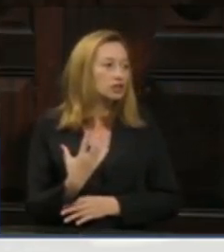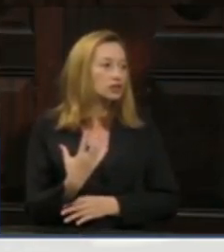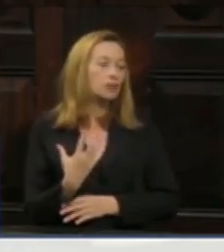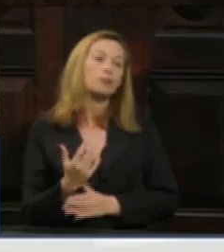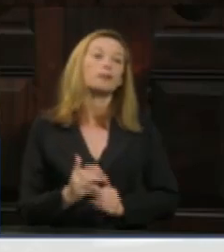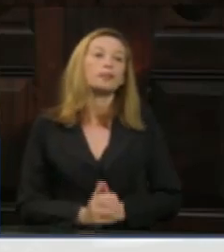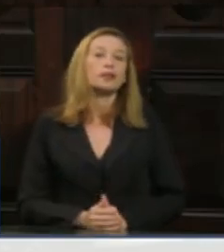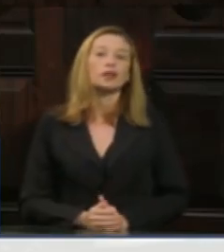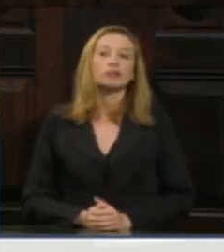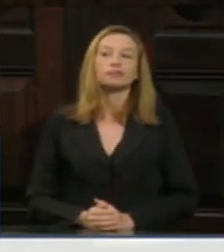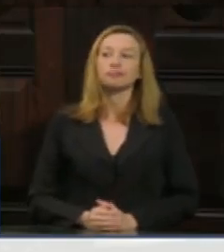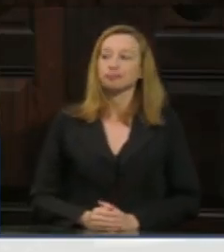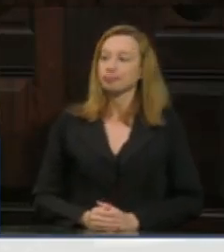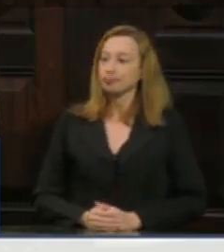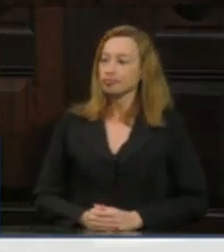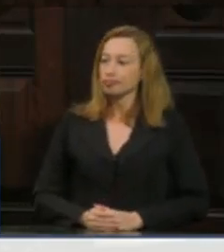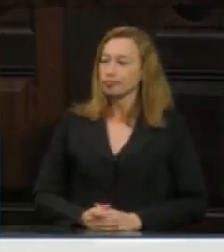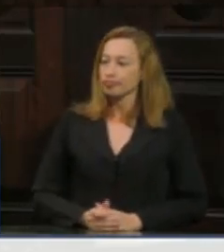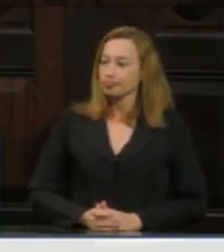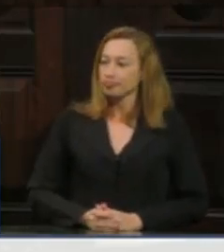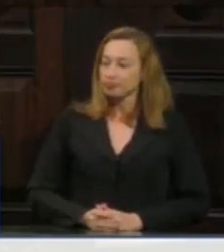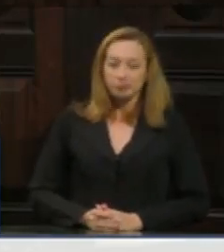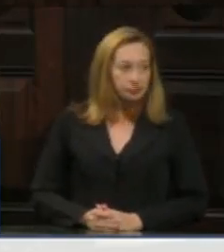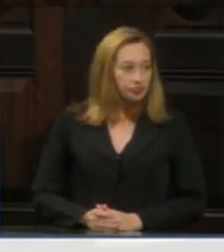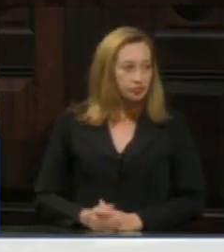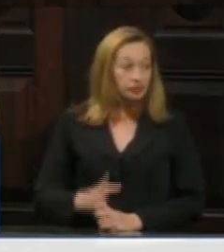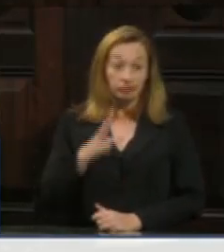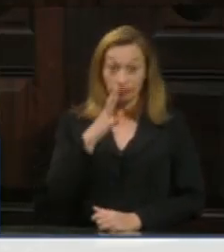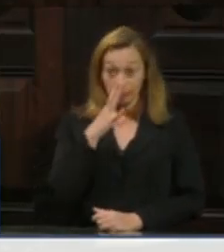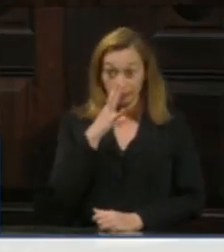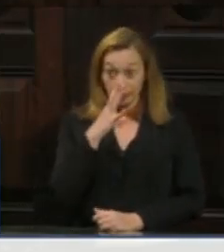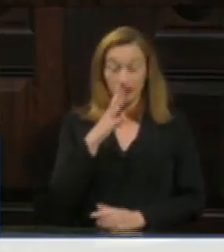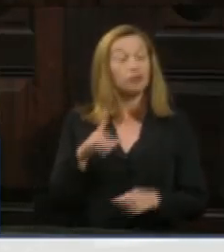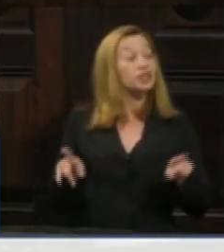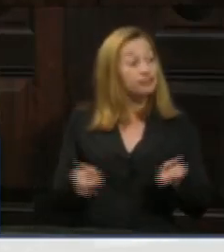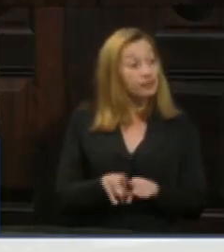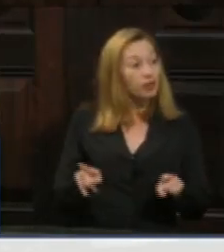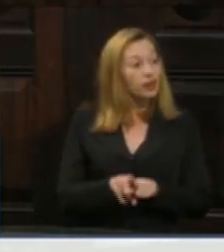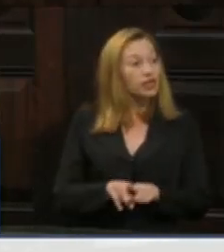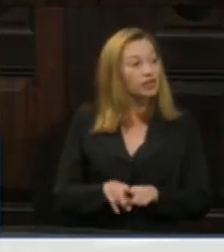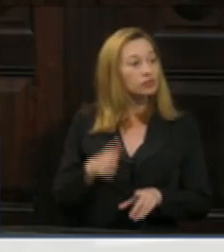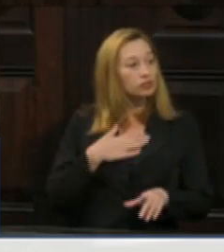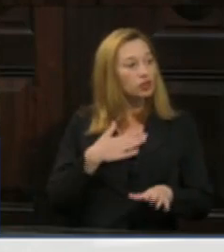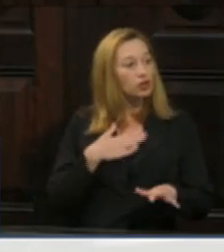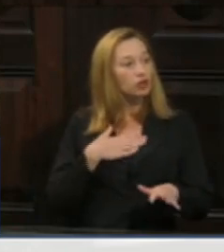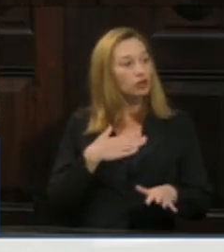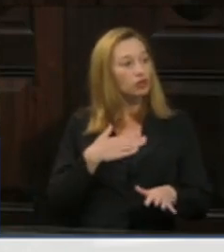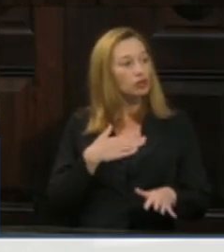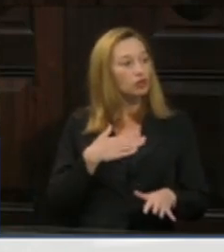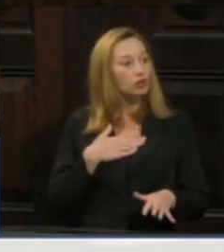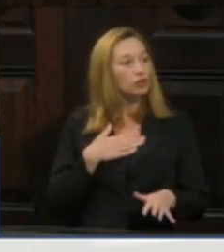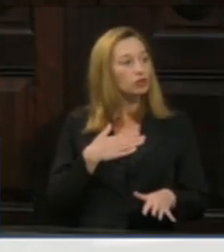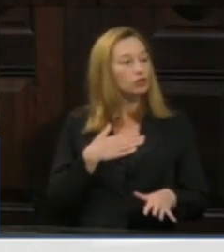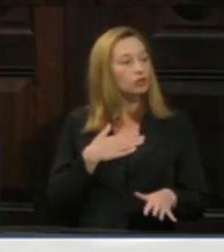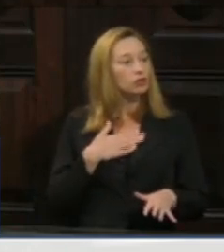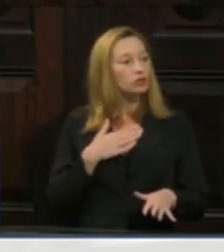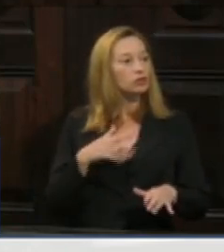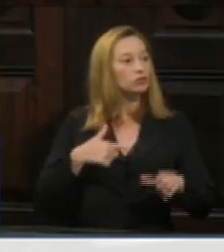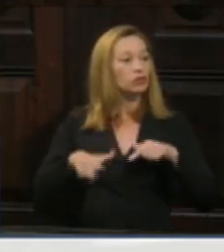tenho uma assessoria qualificada, quer seja uma assessoria técnica,